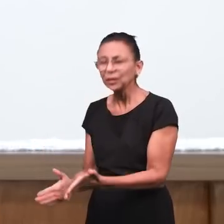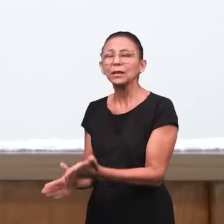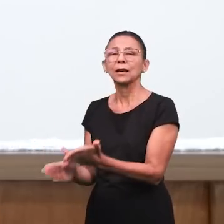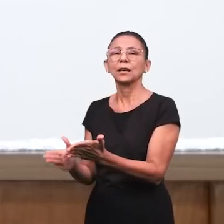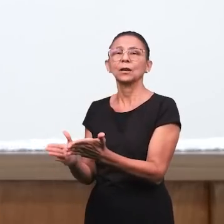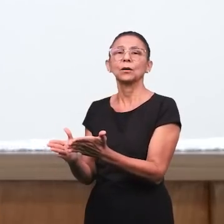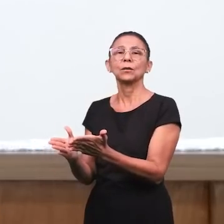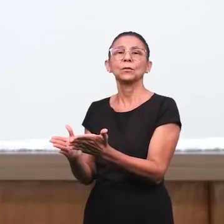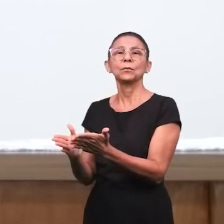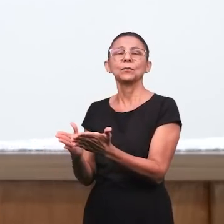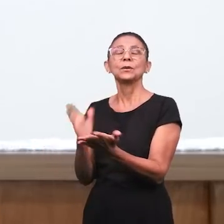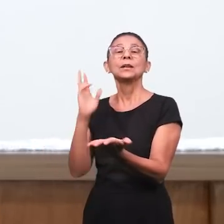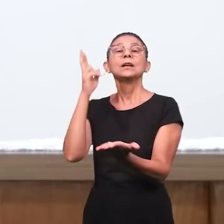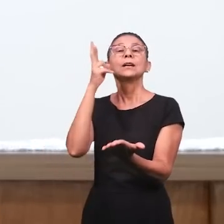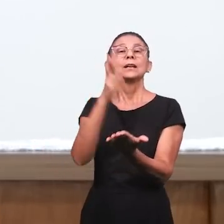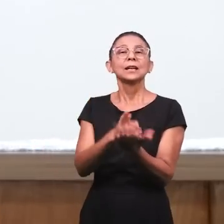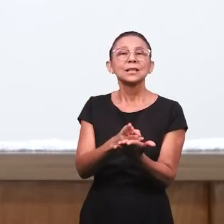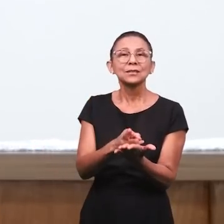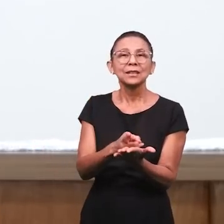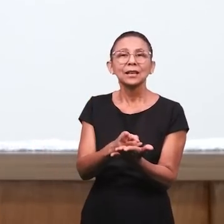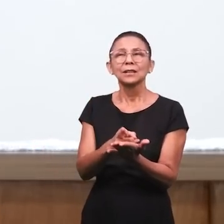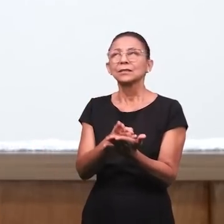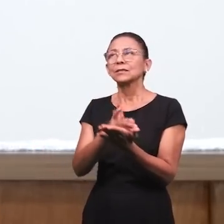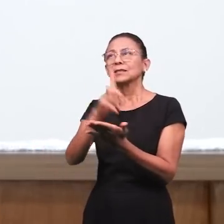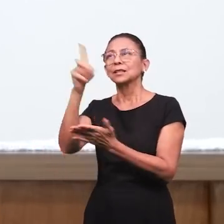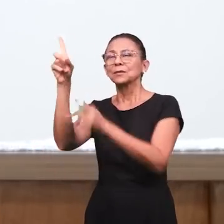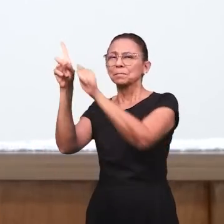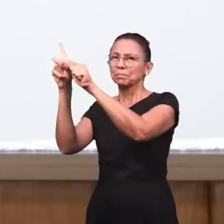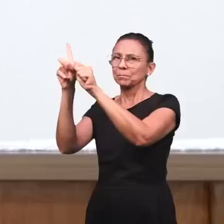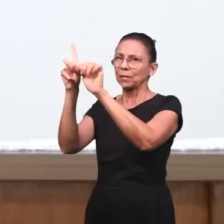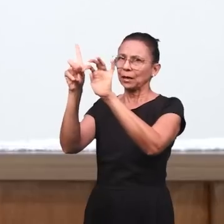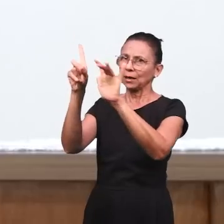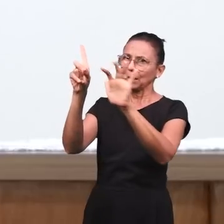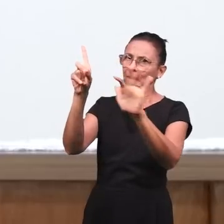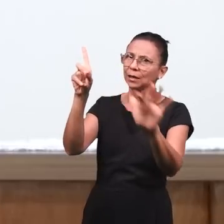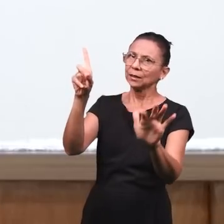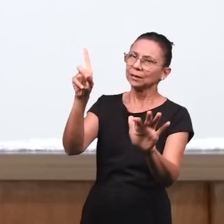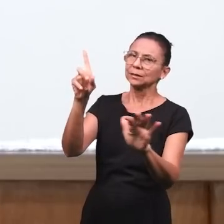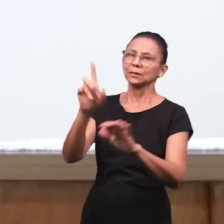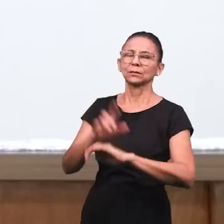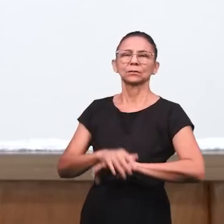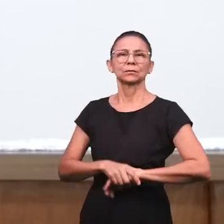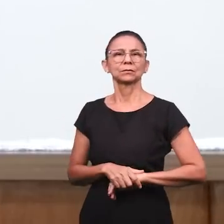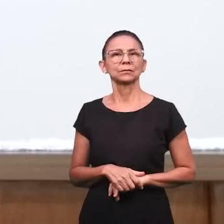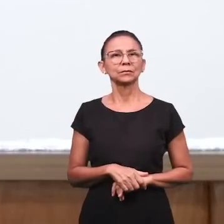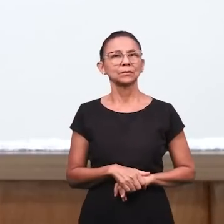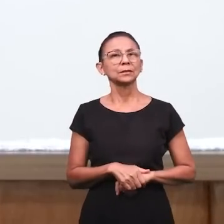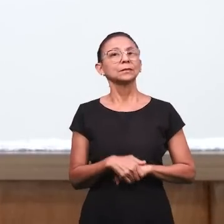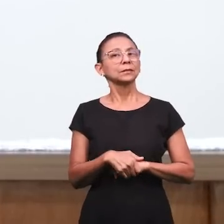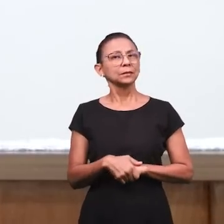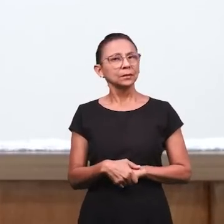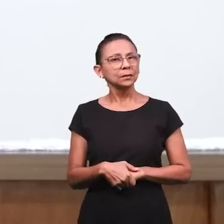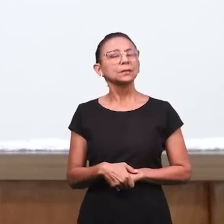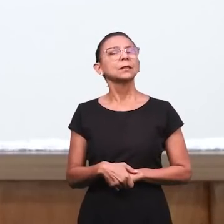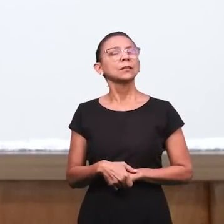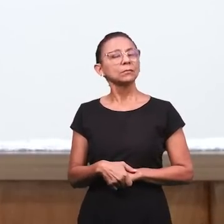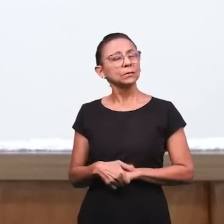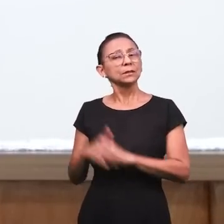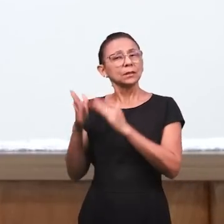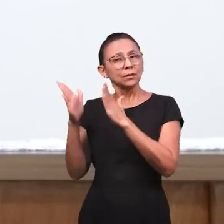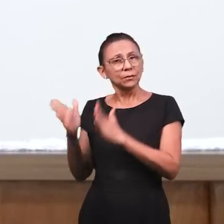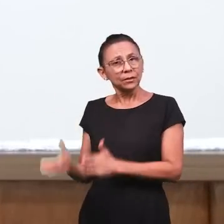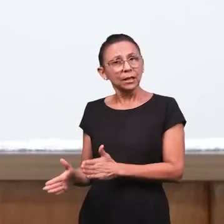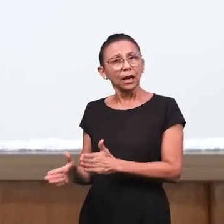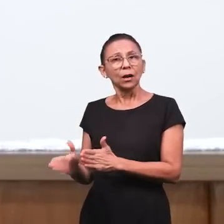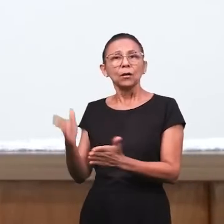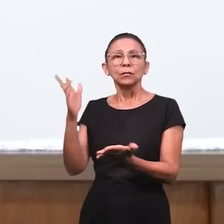serve ao Senhor, ele recebe do Senhor uma bênção. Então, para toda fidelidade, há um resultado da parte de